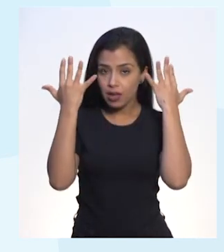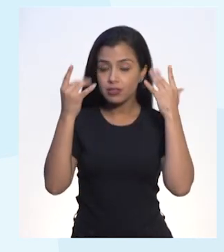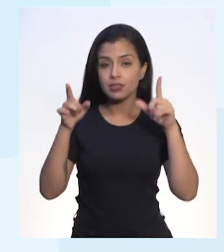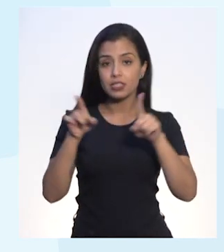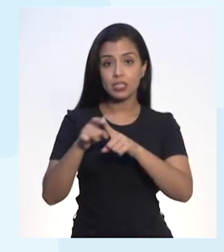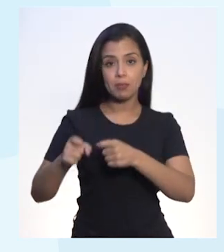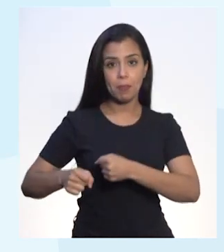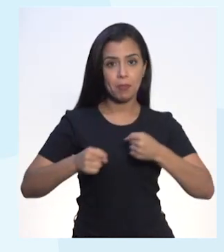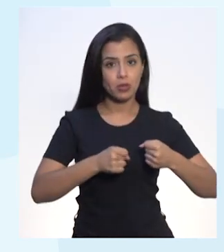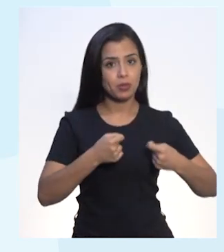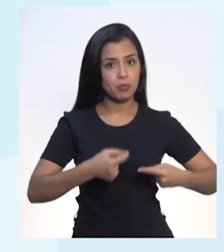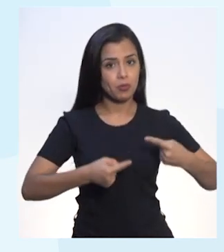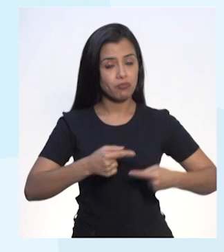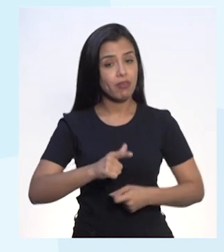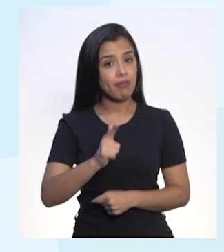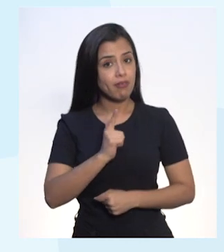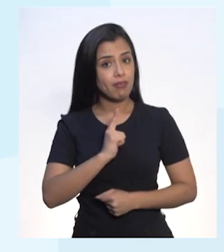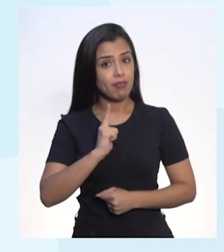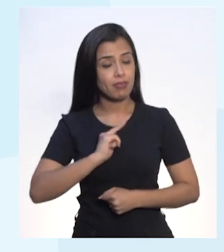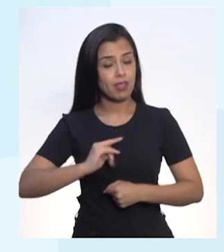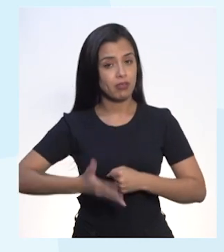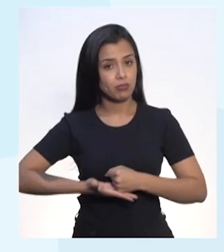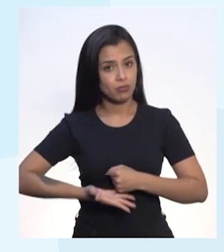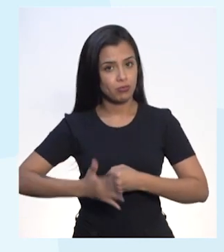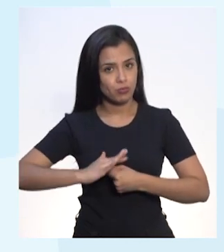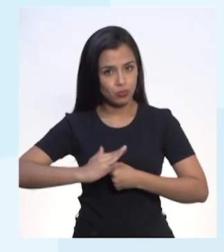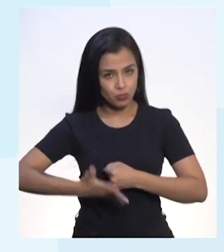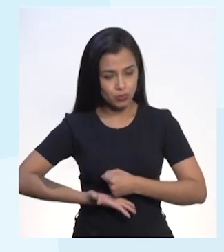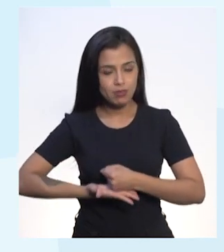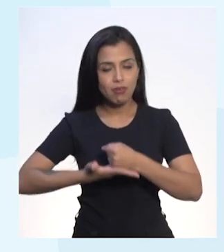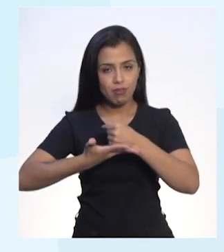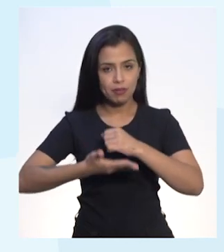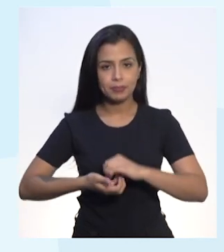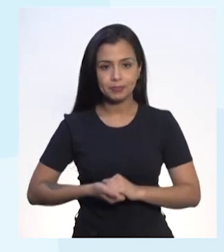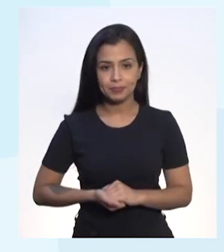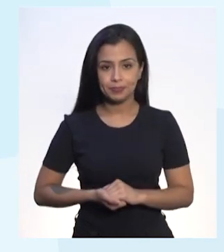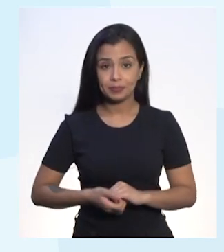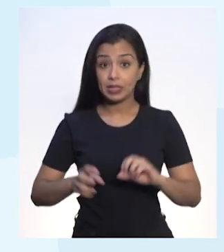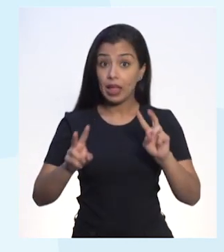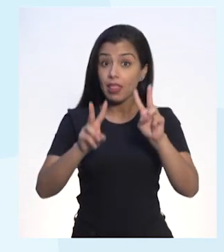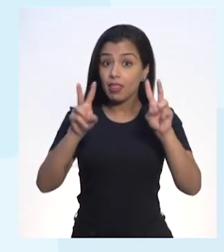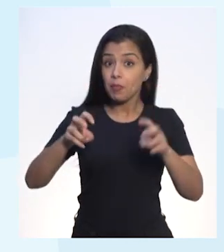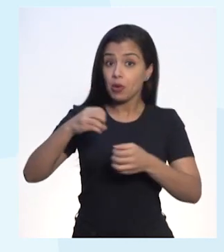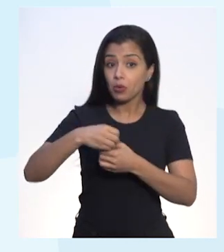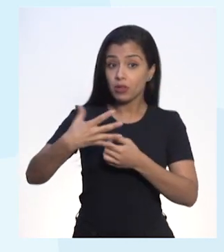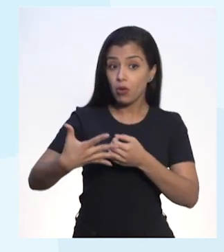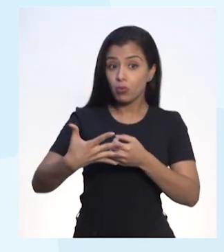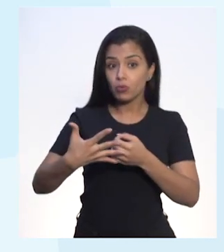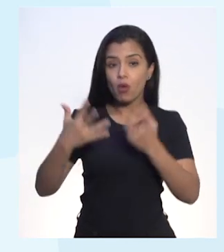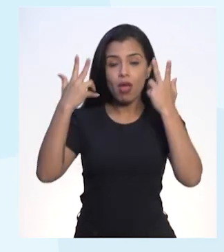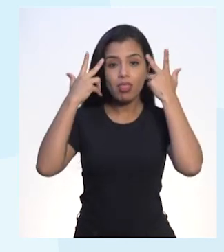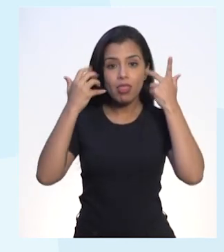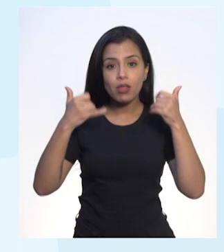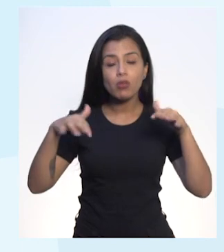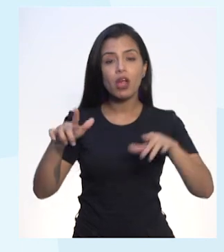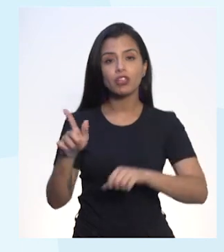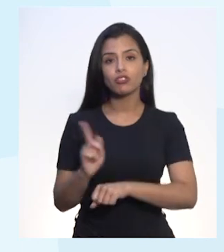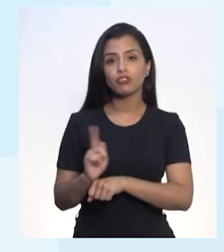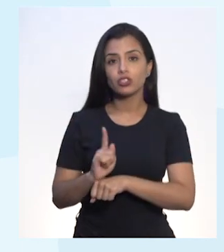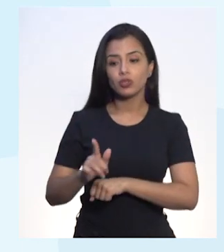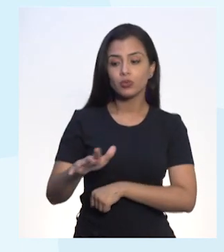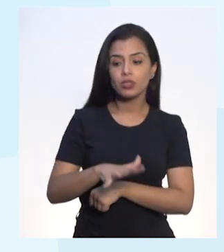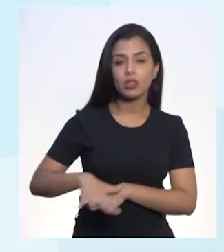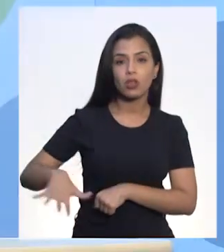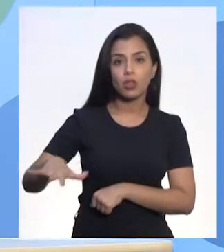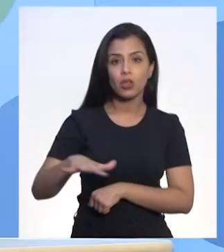considerem formas de desenvolvimento sustentável. Temas e conteúdo, recursos naturais e gestão do